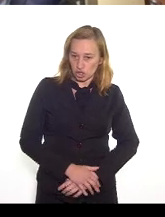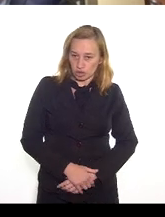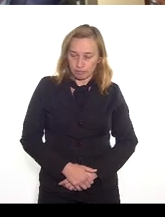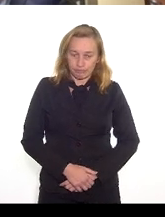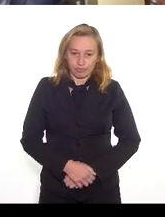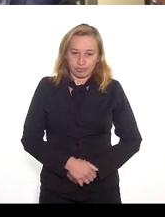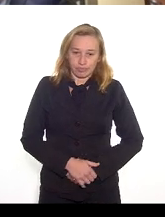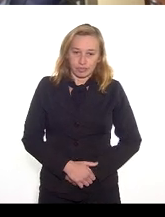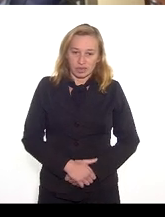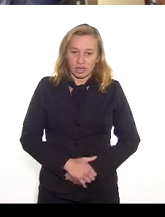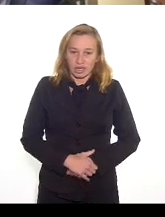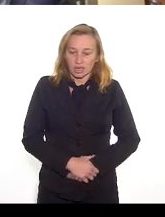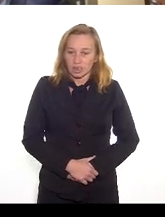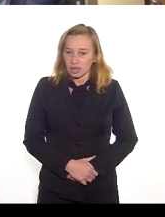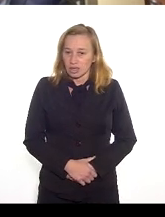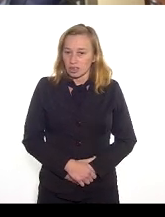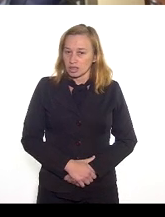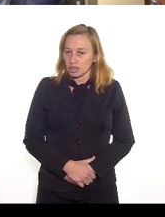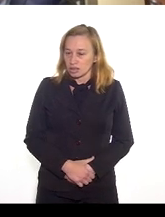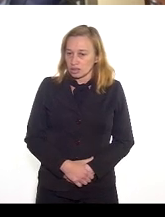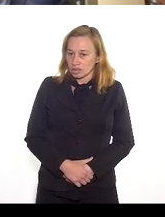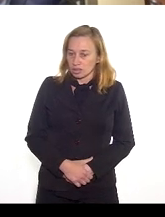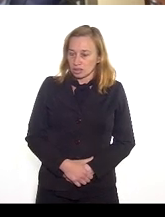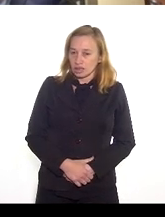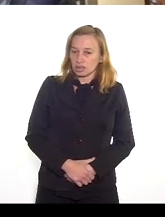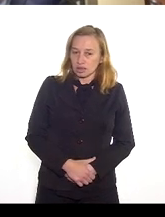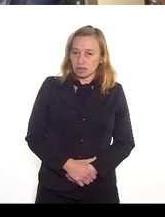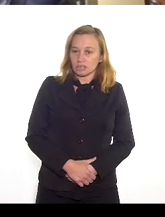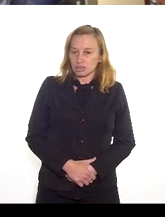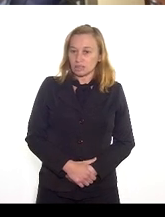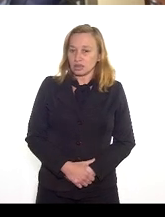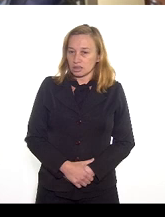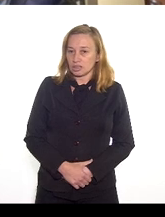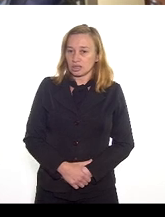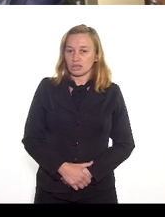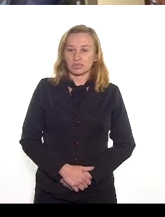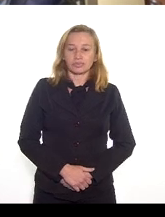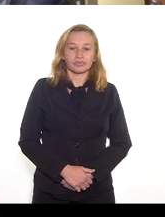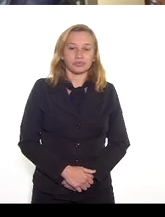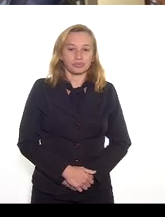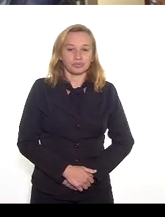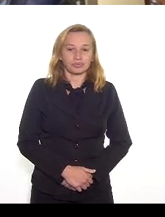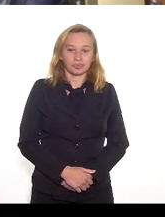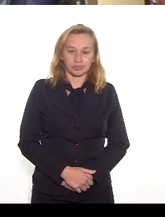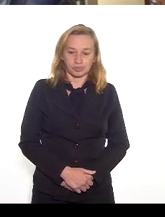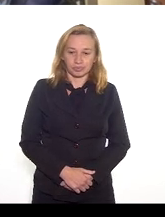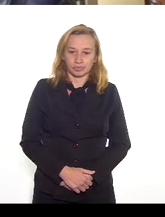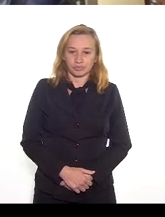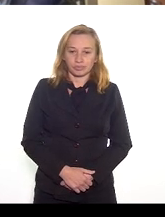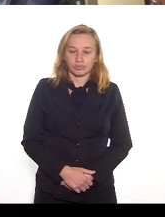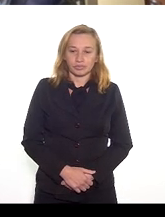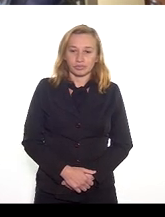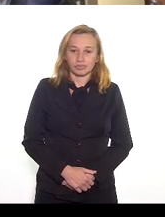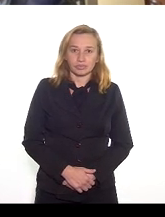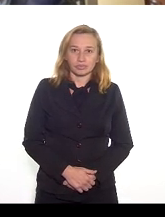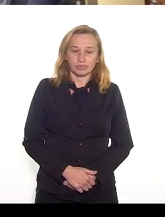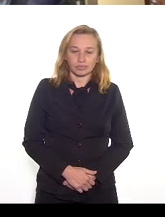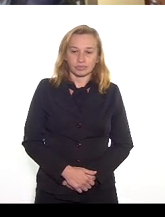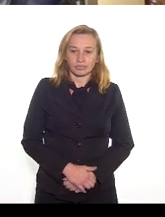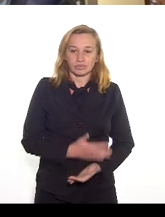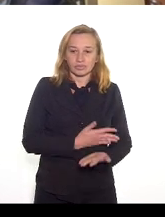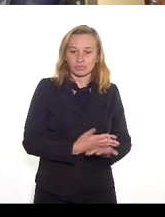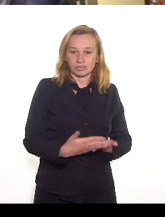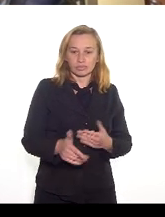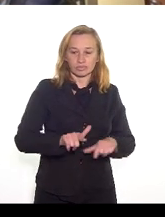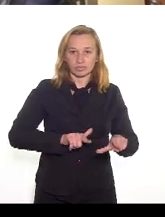já sinalizou. Então, vamos entrar no ar agora, Célia, tá? Tá certo, vamos chamar aí a TV Alerj, né, para iniciar